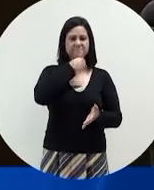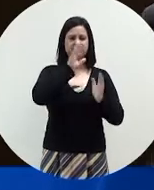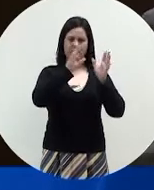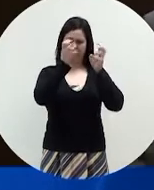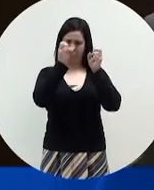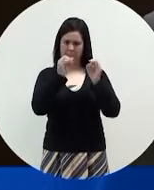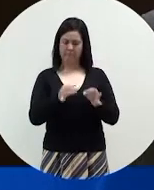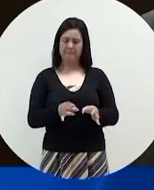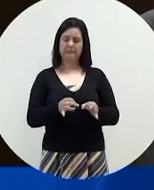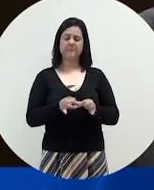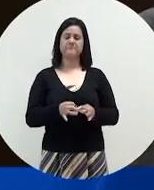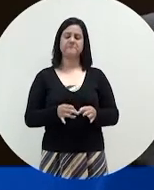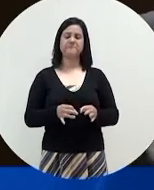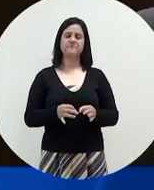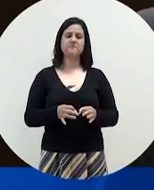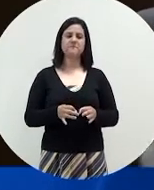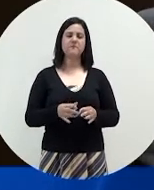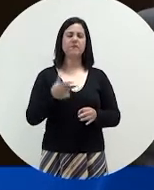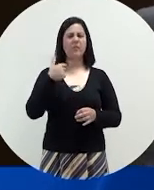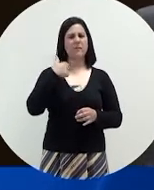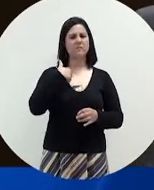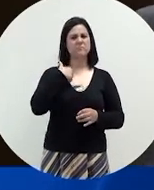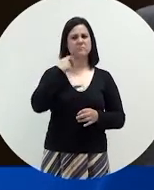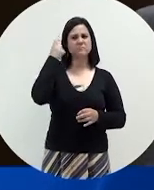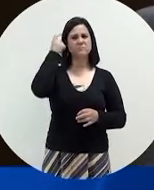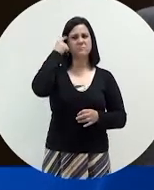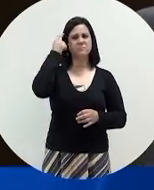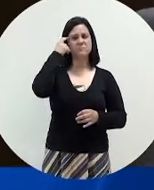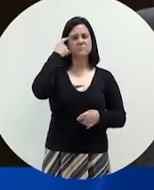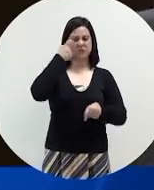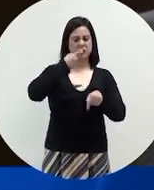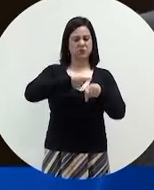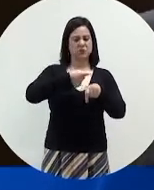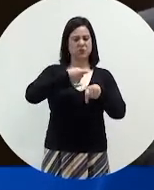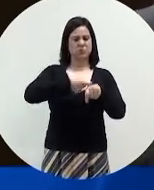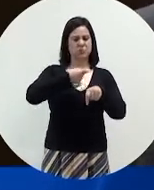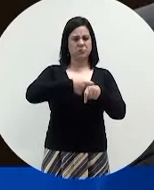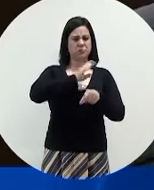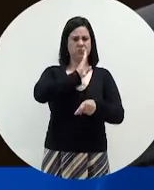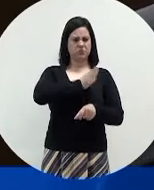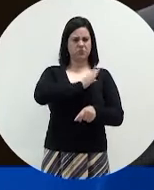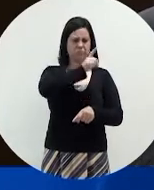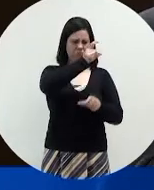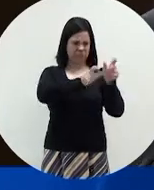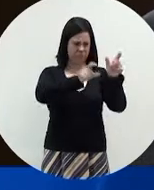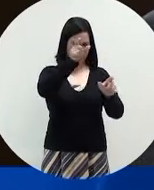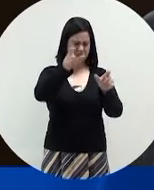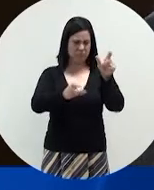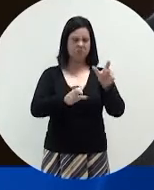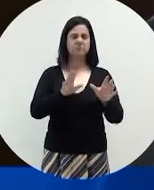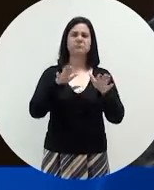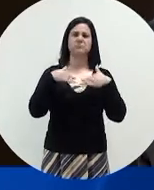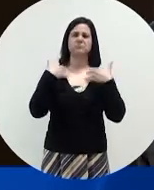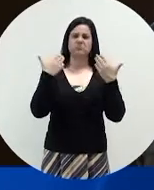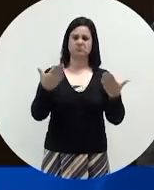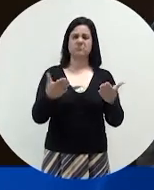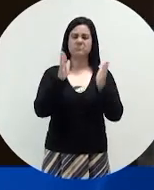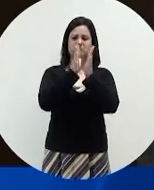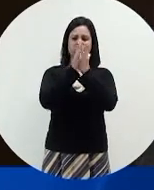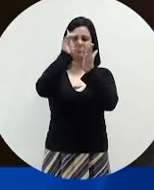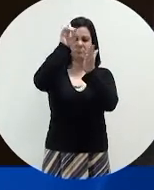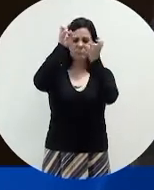rebelam? Por causa da arrogância. Tem uma imagem no Velho Testamento, nos